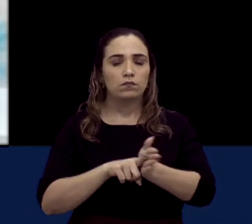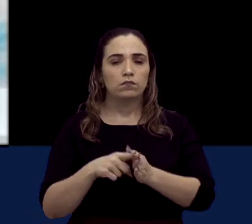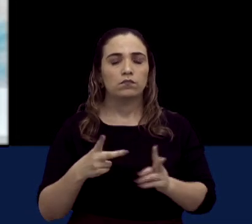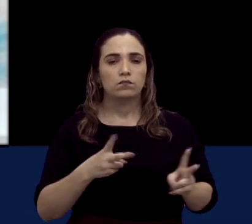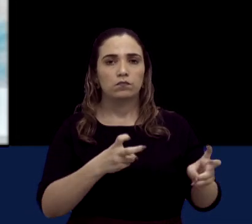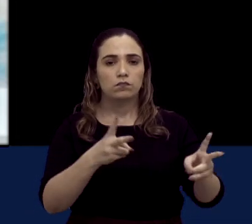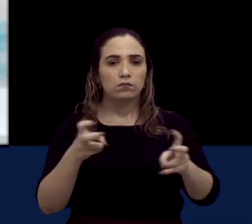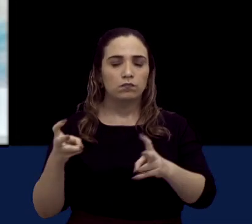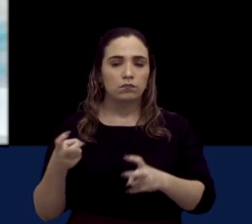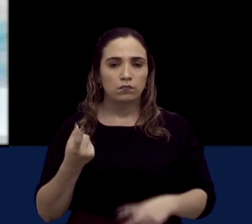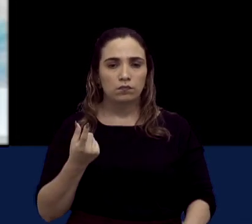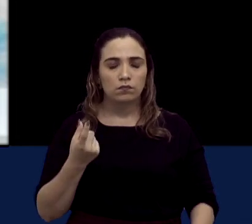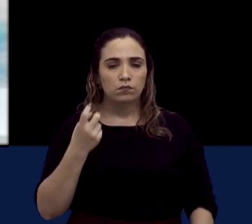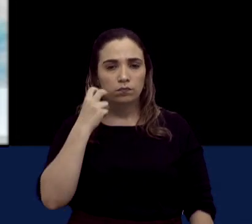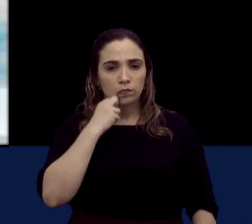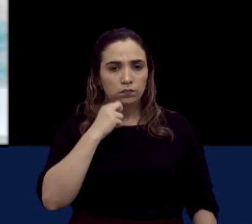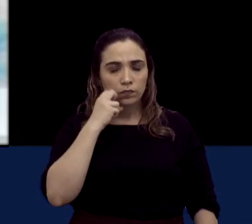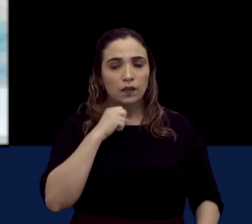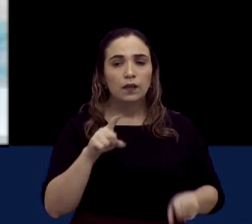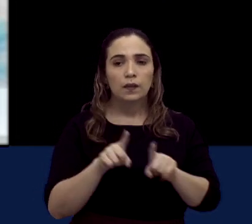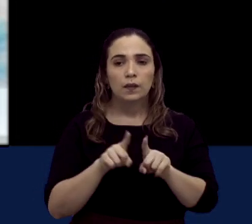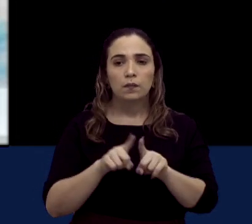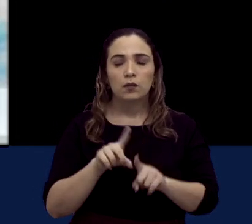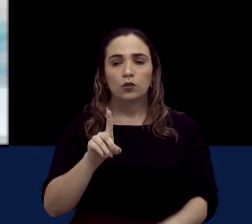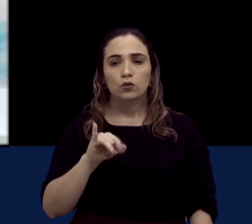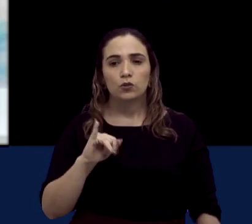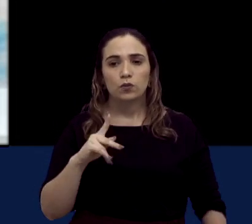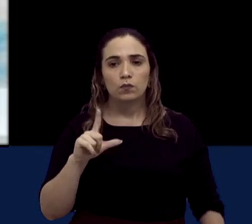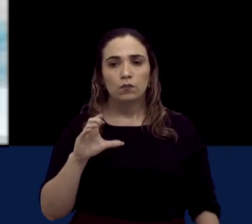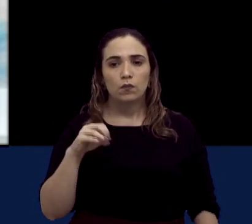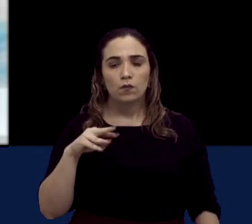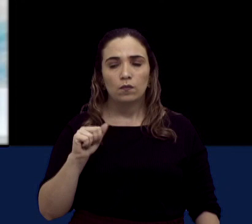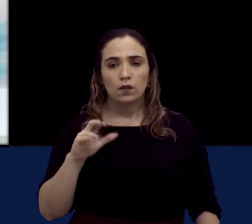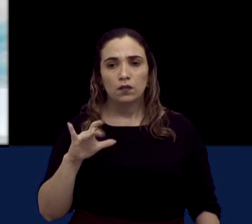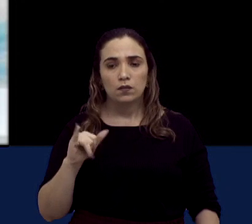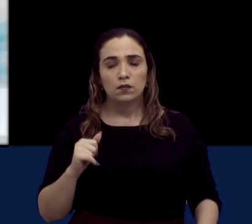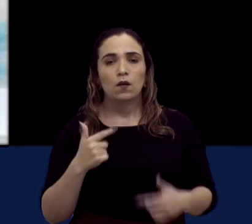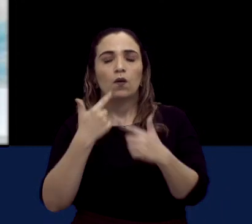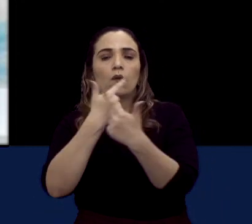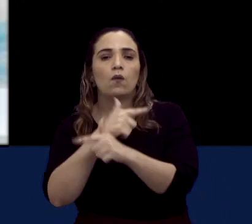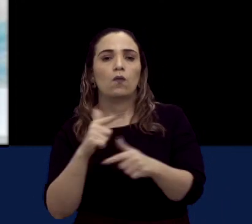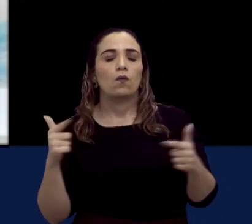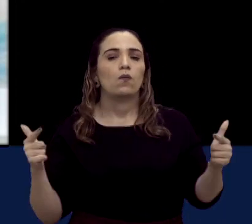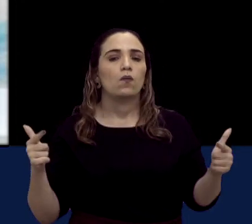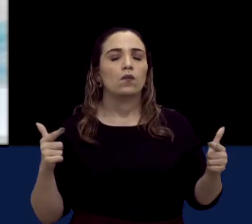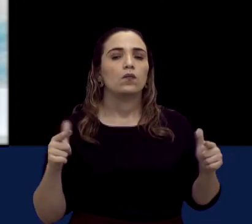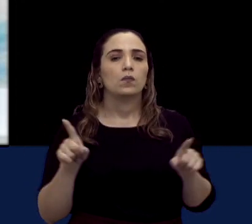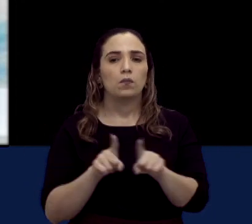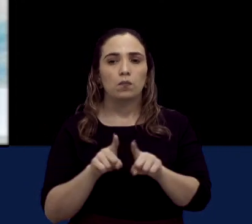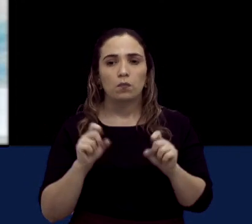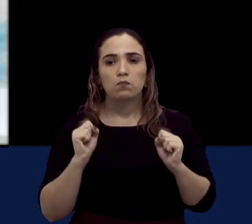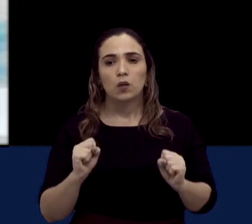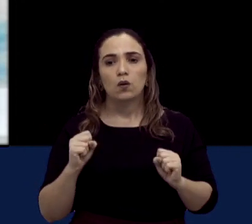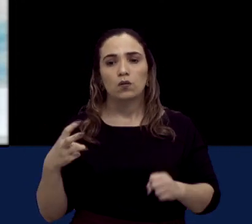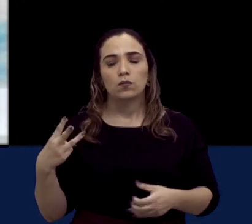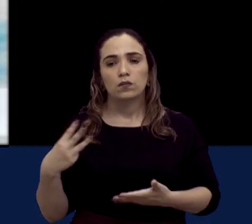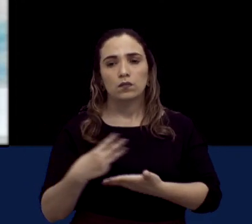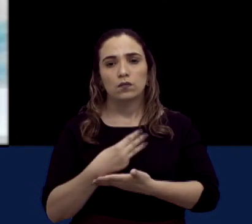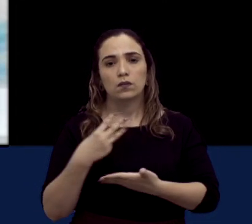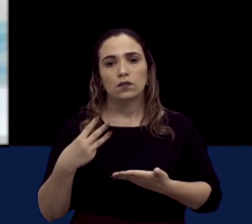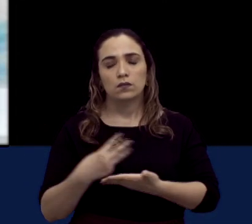fiscalização, arrecadação e diplomacia. Todas as outras poderiam ser terceirizadas,